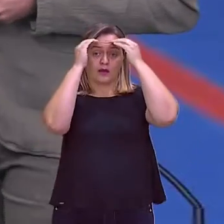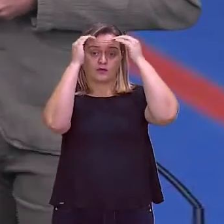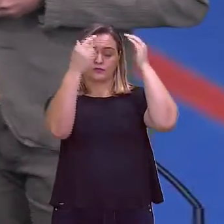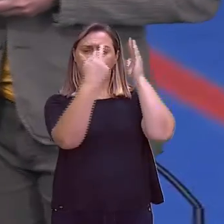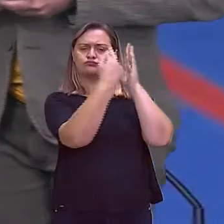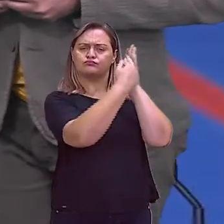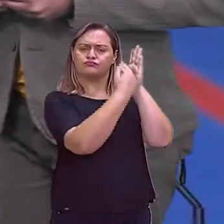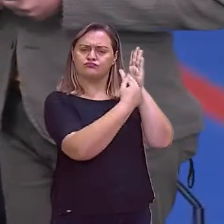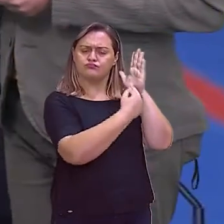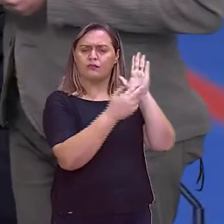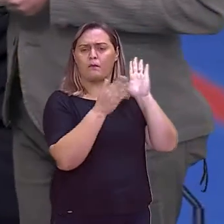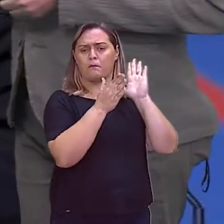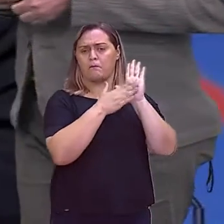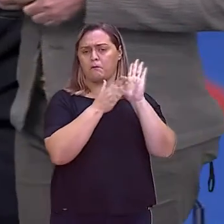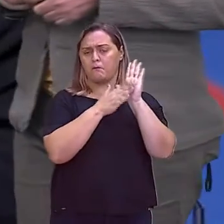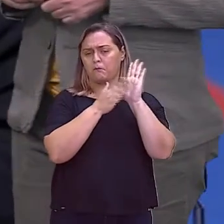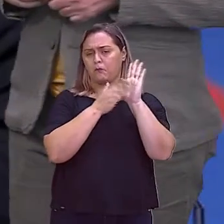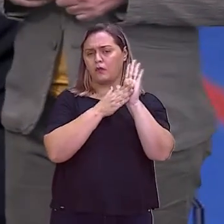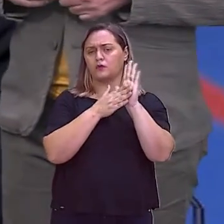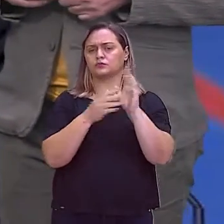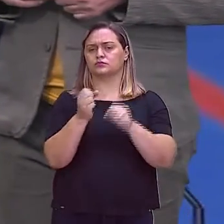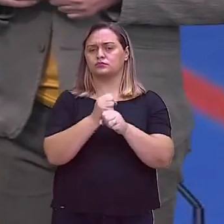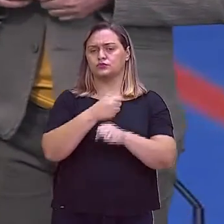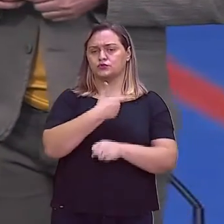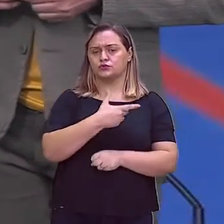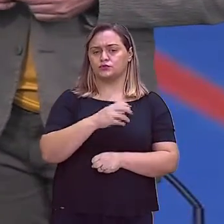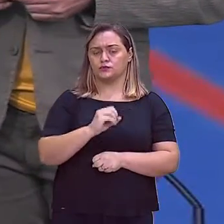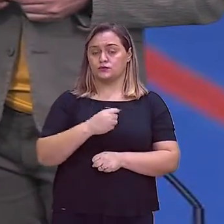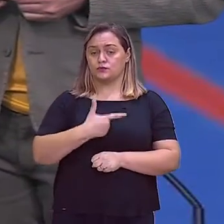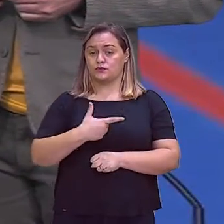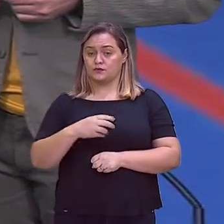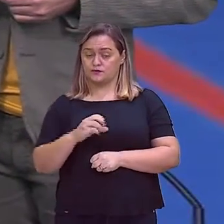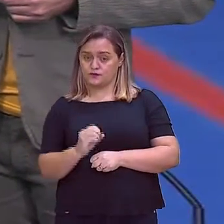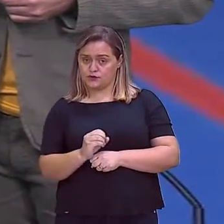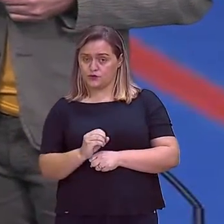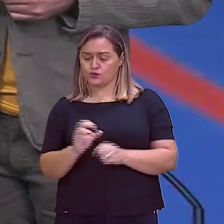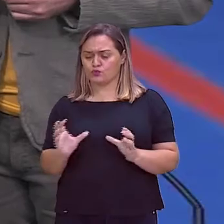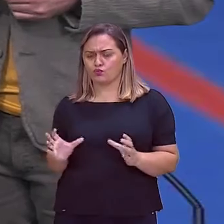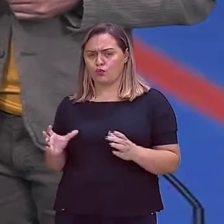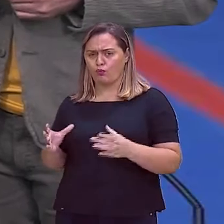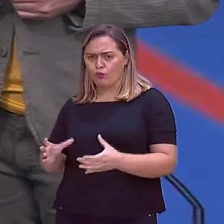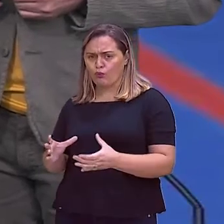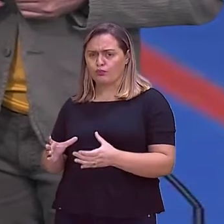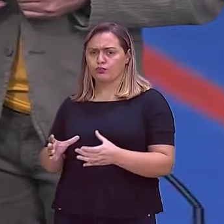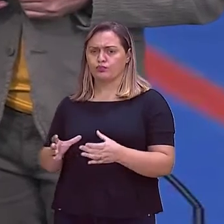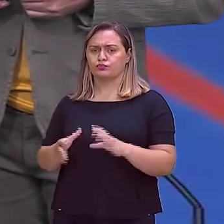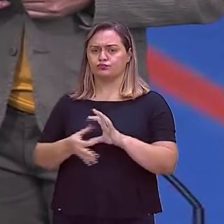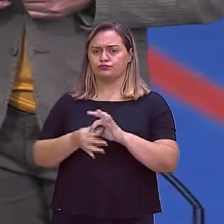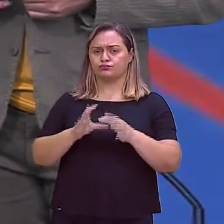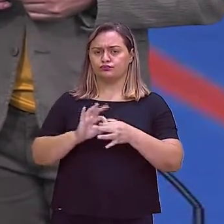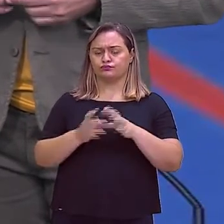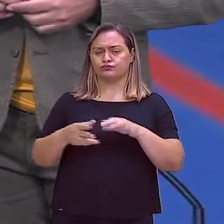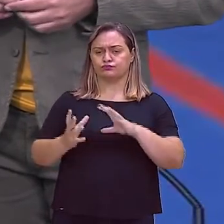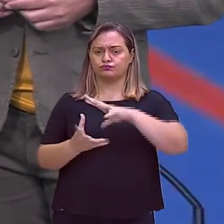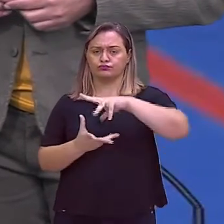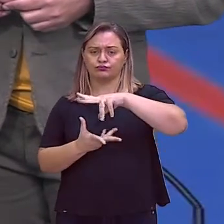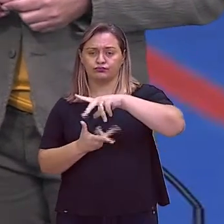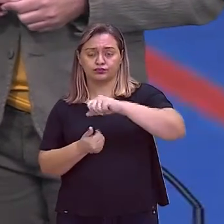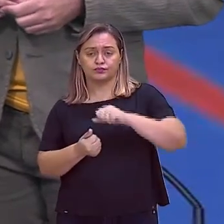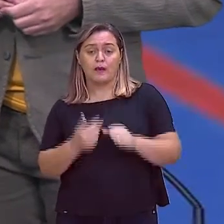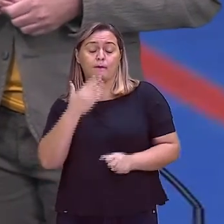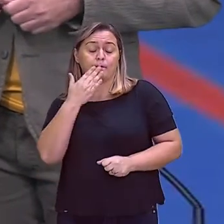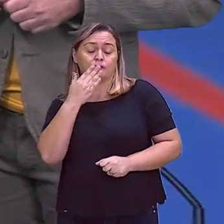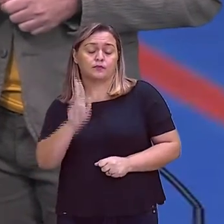medidas propostas pela Agenda de 2020, pelo Comitê Internacional, em que é solicitado o uso de